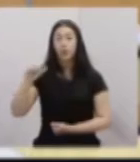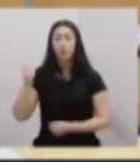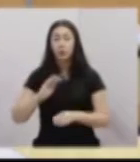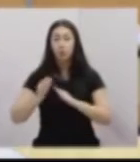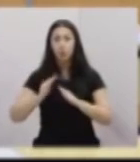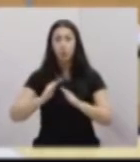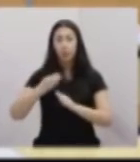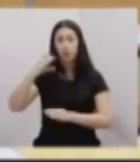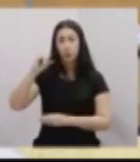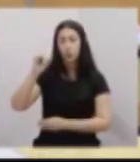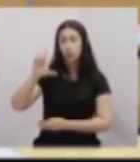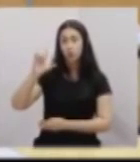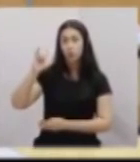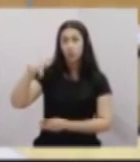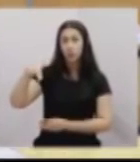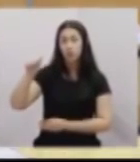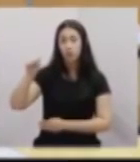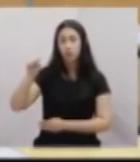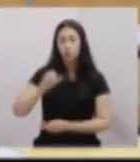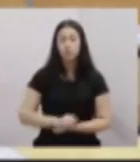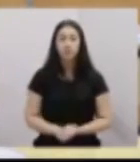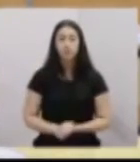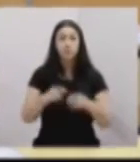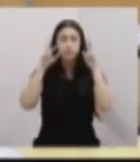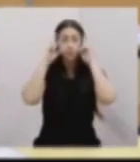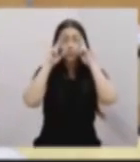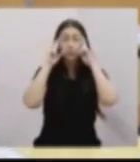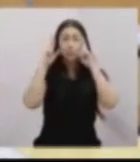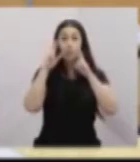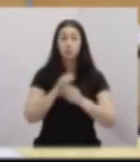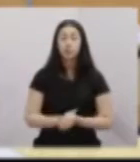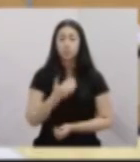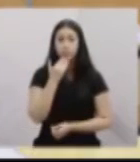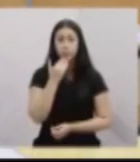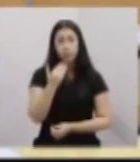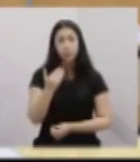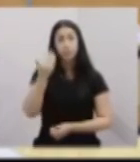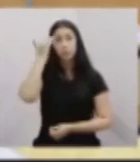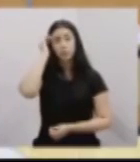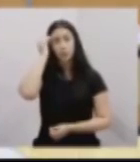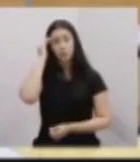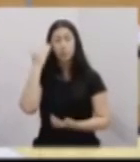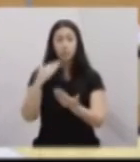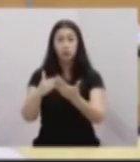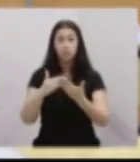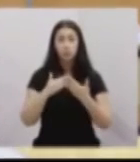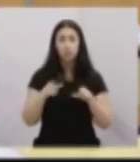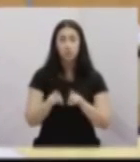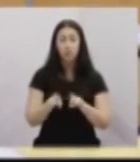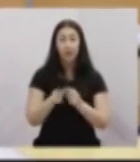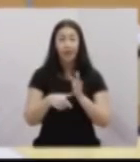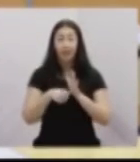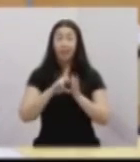Colinas. Assim sendo, muito respeitosamente recorremos à compreensão e aos préstimos da EDP e,